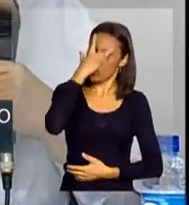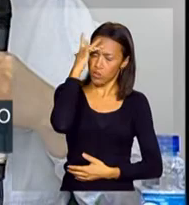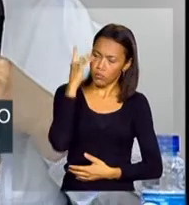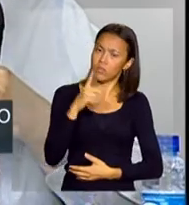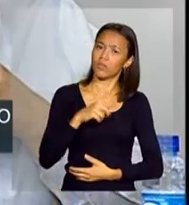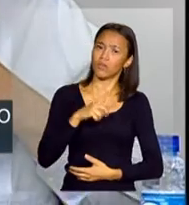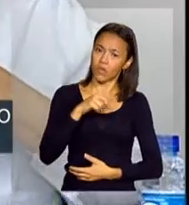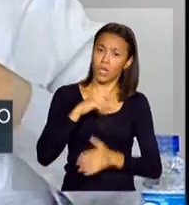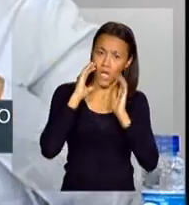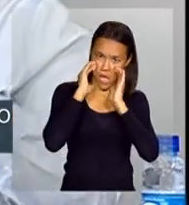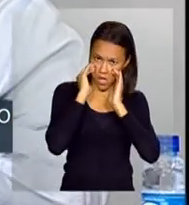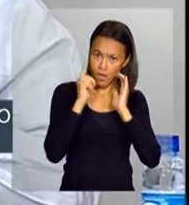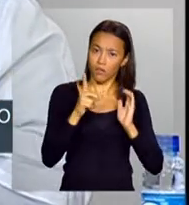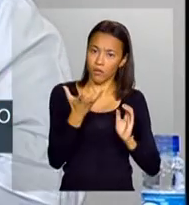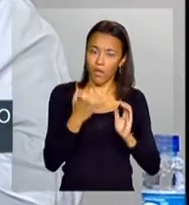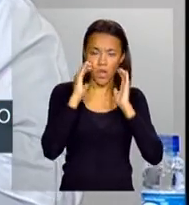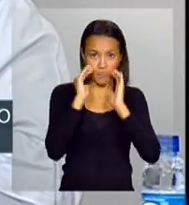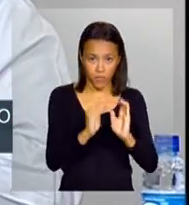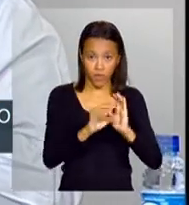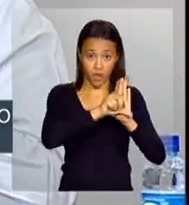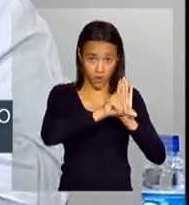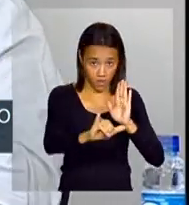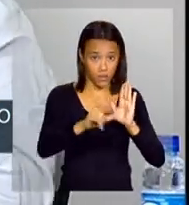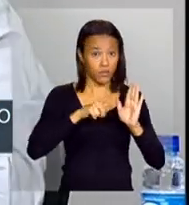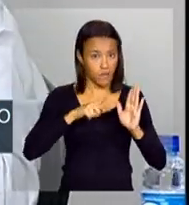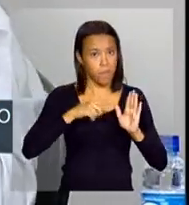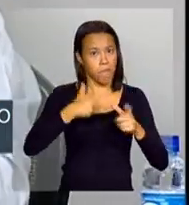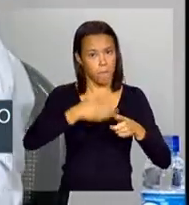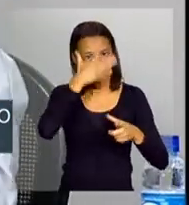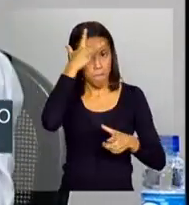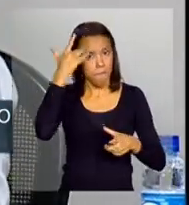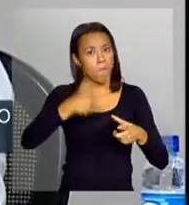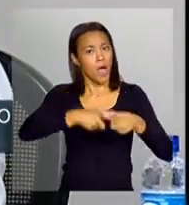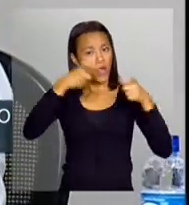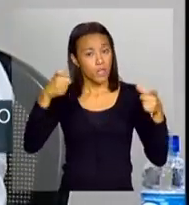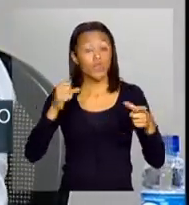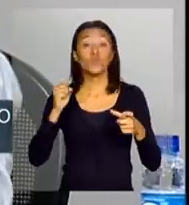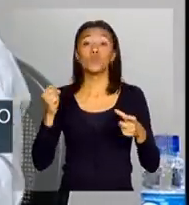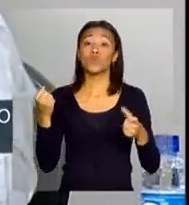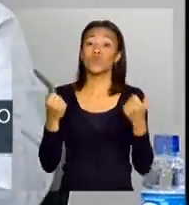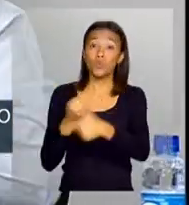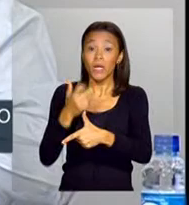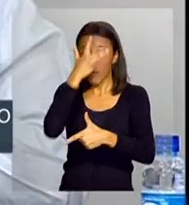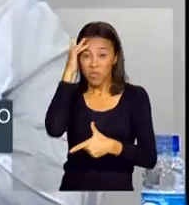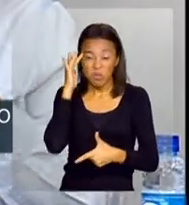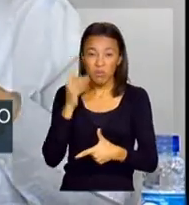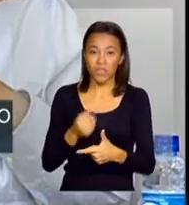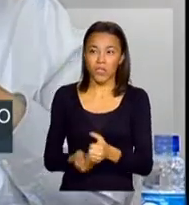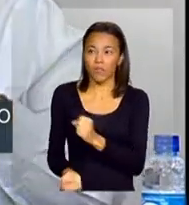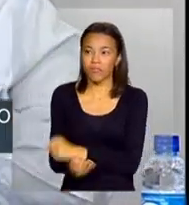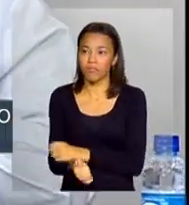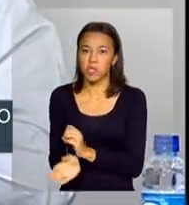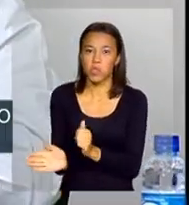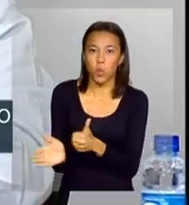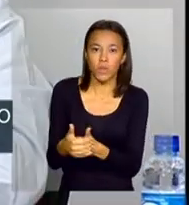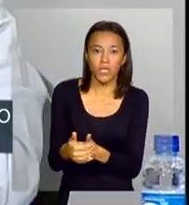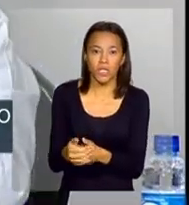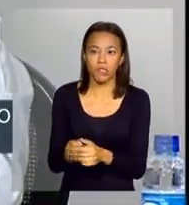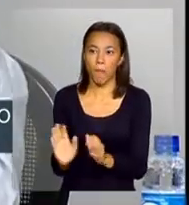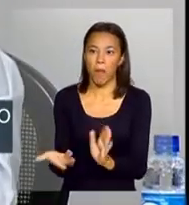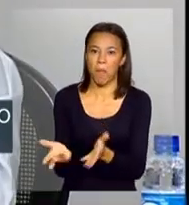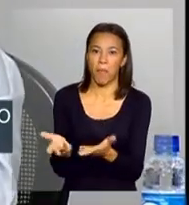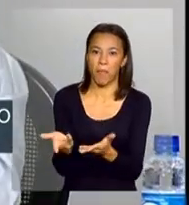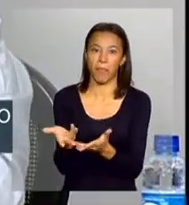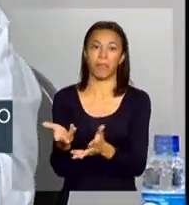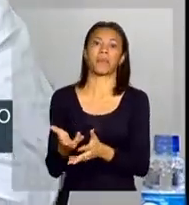produzir dentro da lei, isso eu posso assegurar para vocês, do que o que está fazendo o crime ambiental, que está ali se escondendo exatamente na